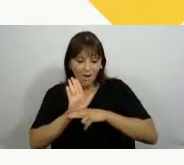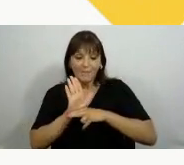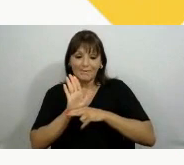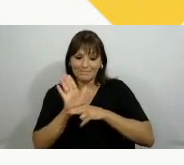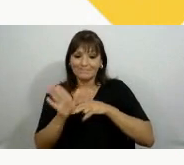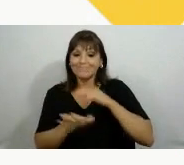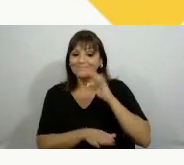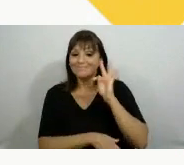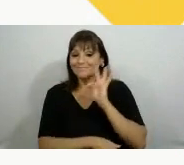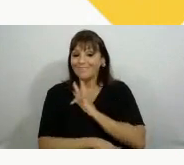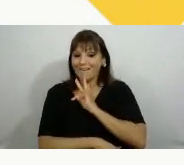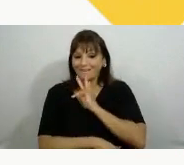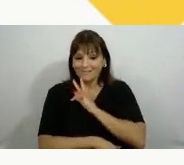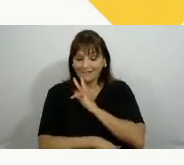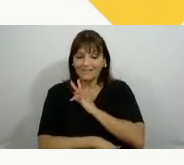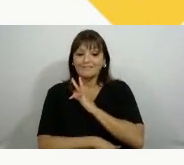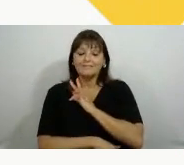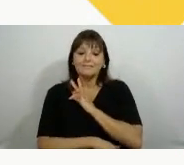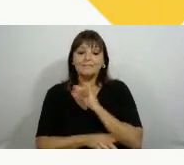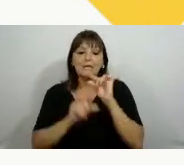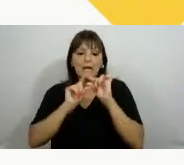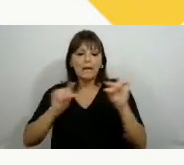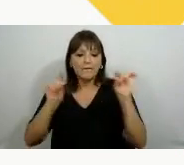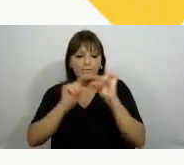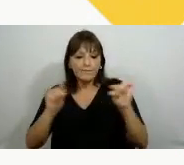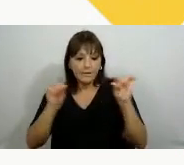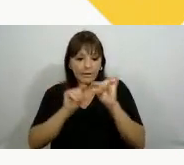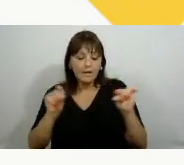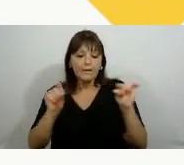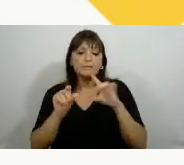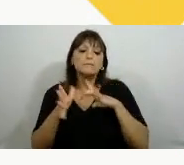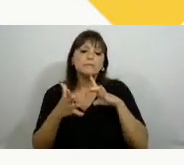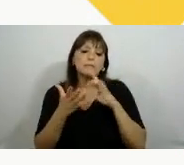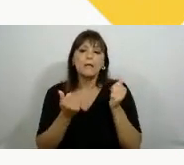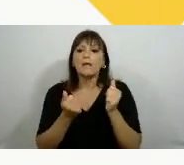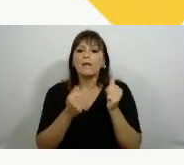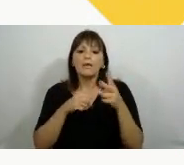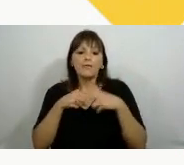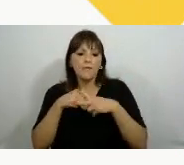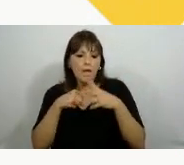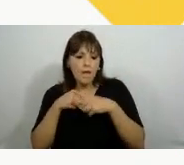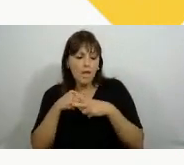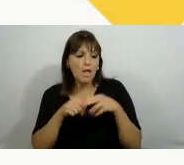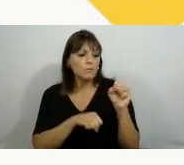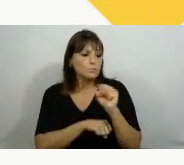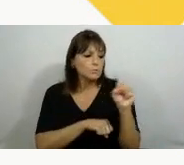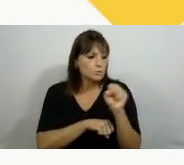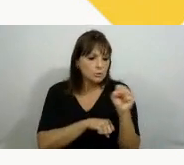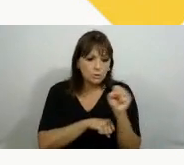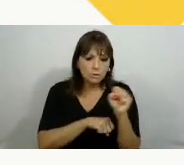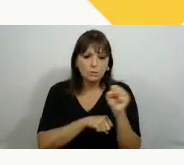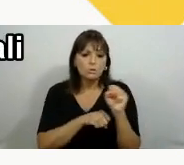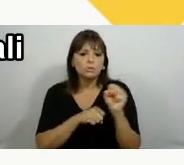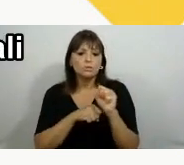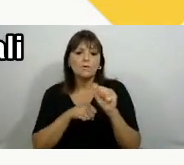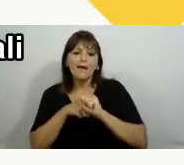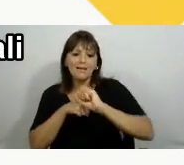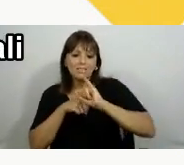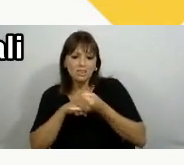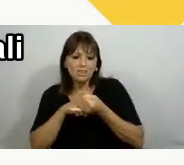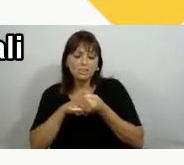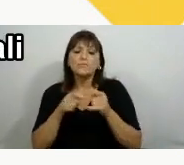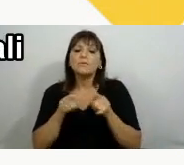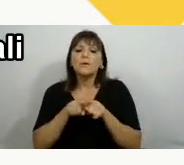precisa ter elementos muito específicos, até mesmo sobre o verbo, substantivos, adjetivos e a formação dessa frase. Então,